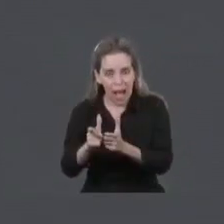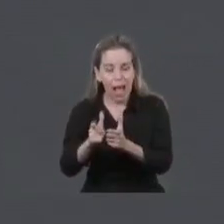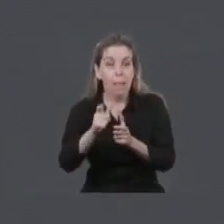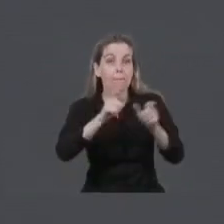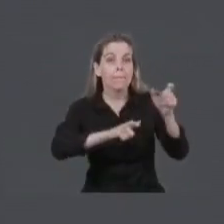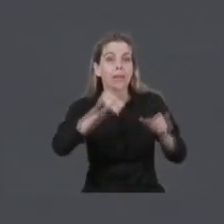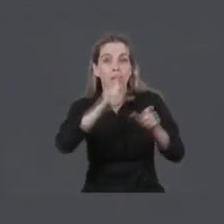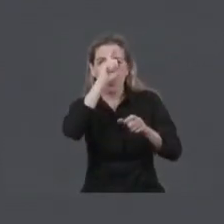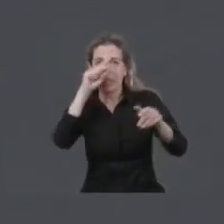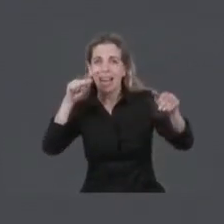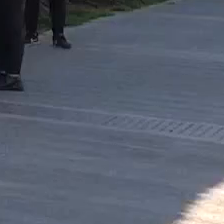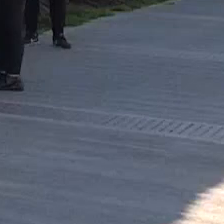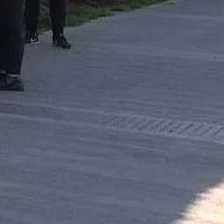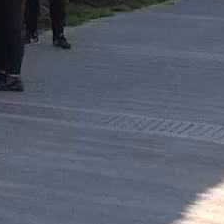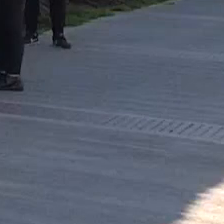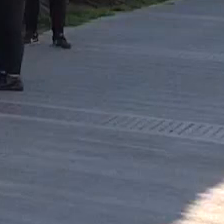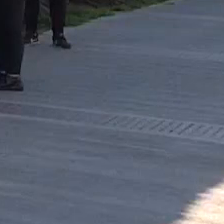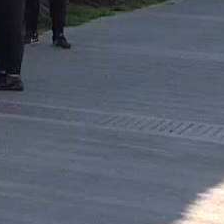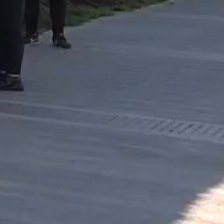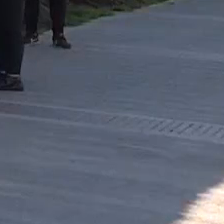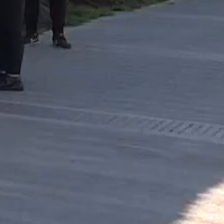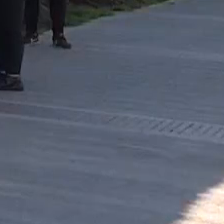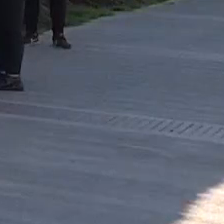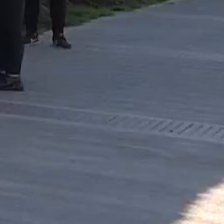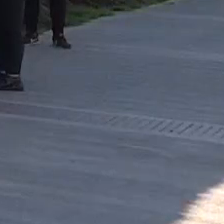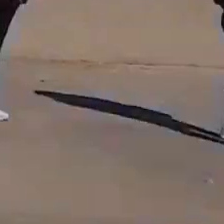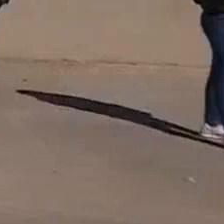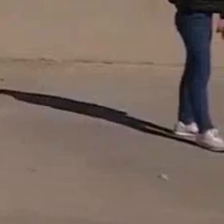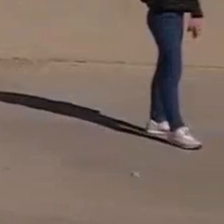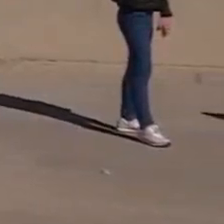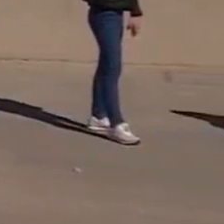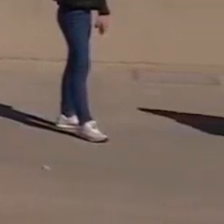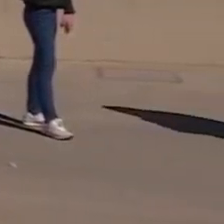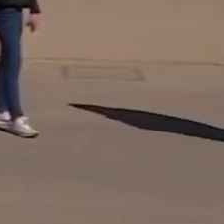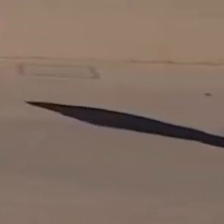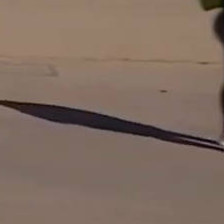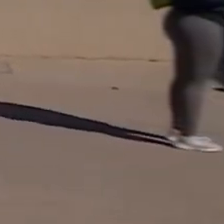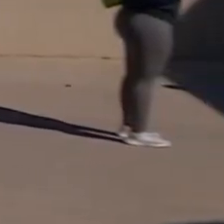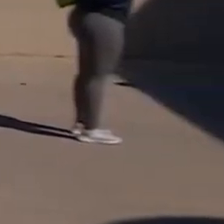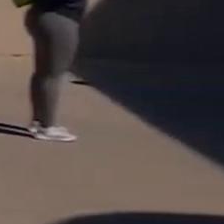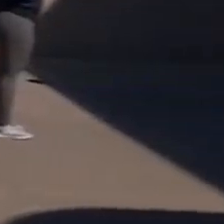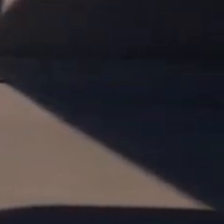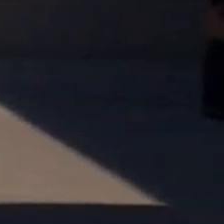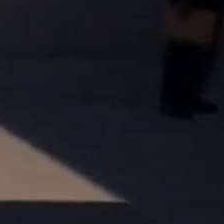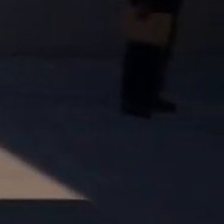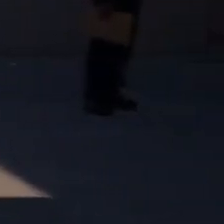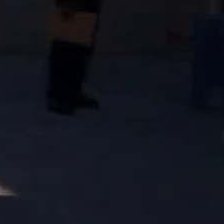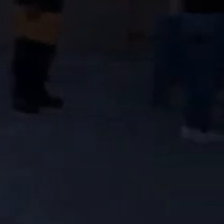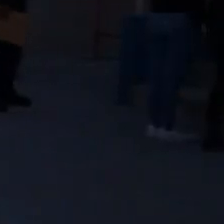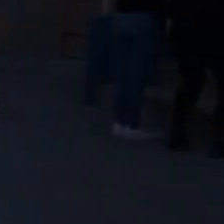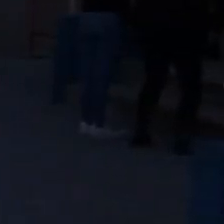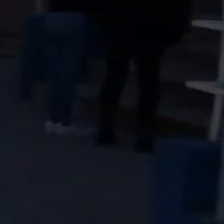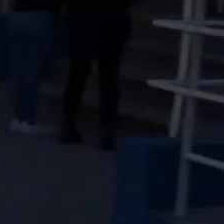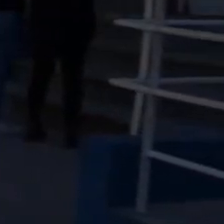retorno do público em eventos EA viabilização do turismo internacional o presidente apresentou os primeiros detalhes do plano de abertura